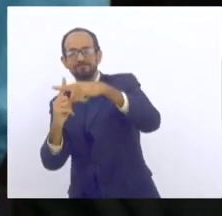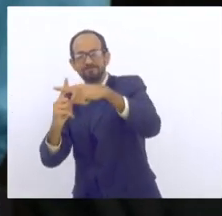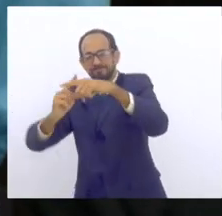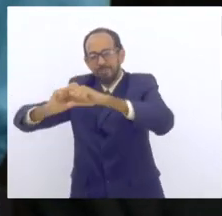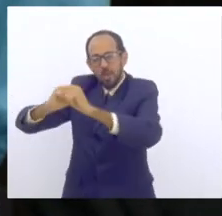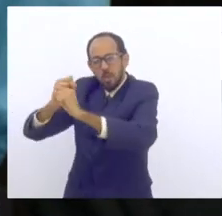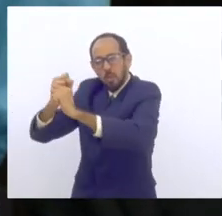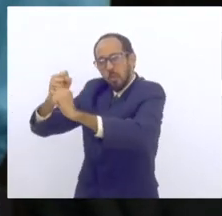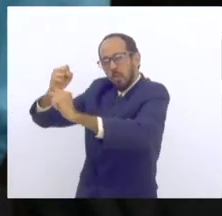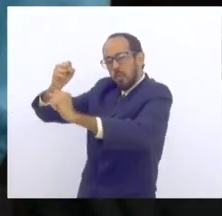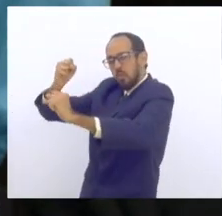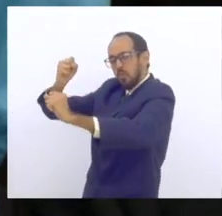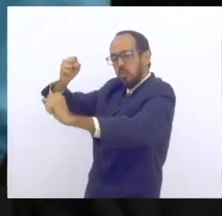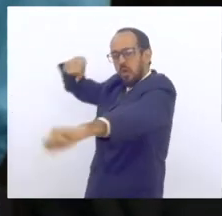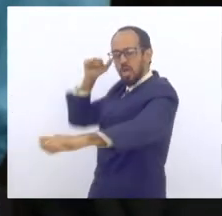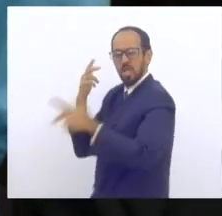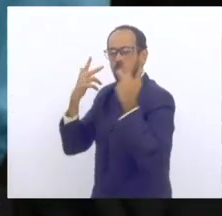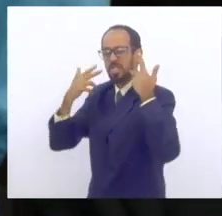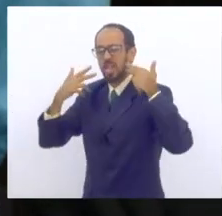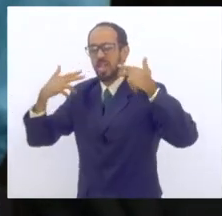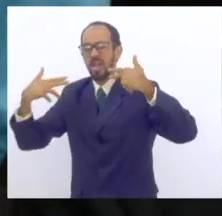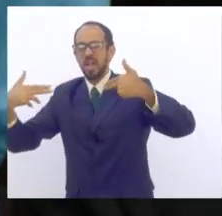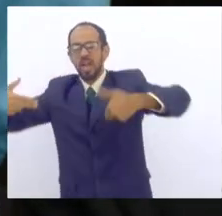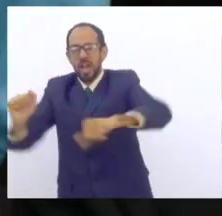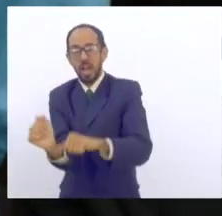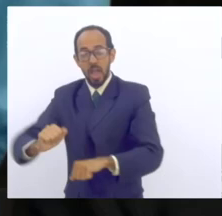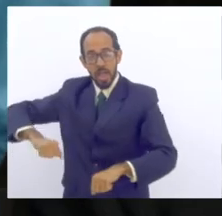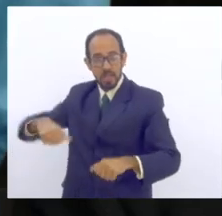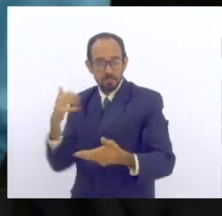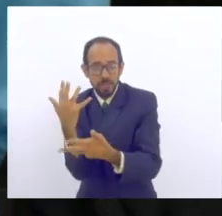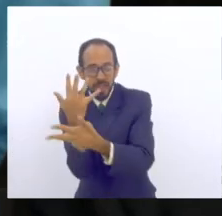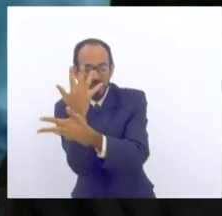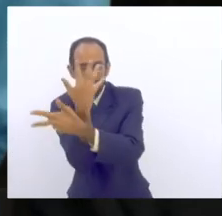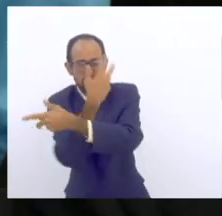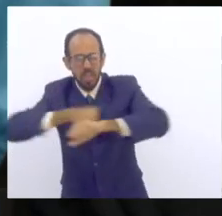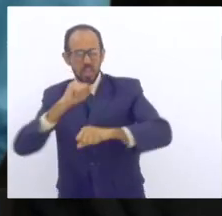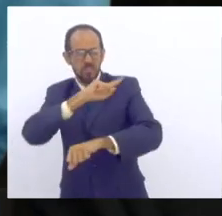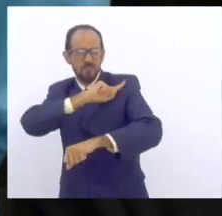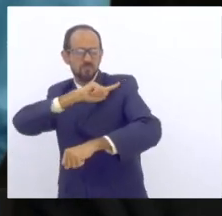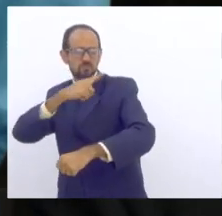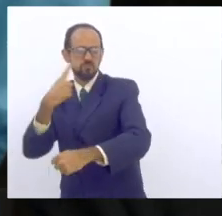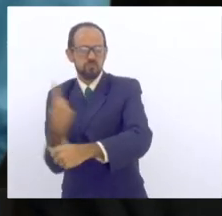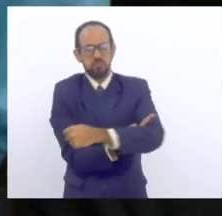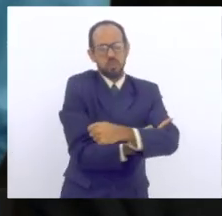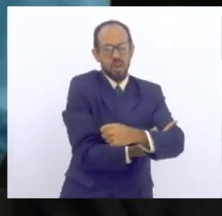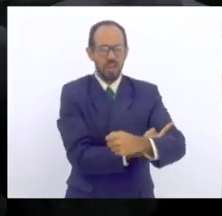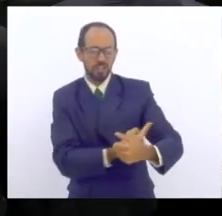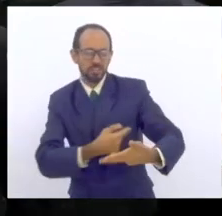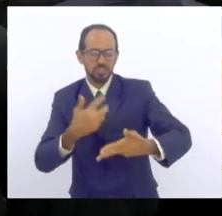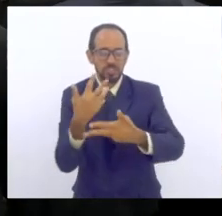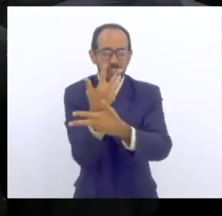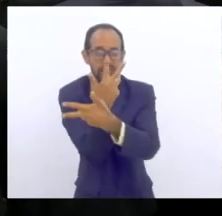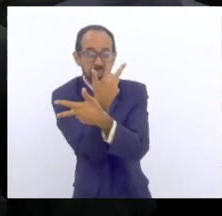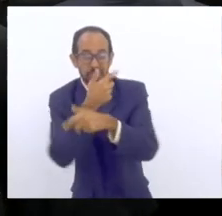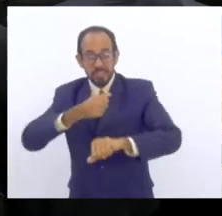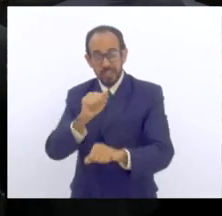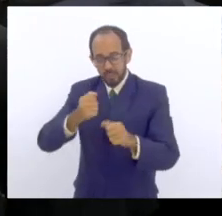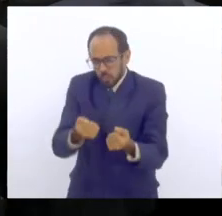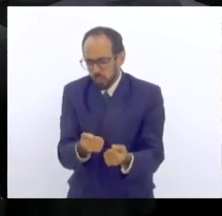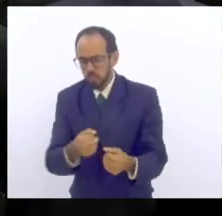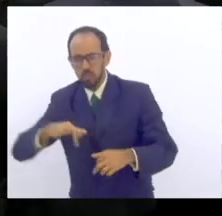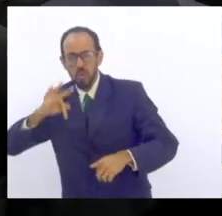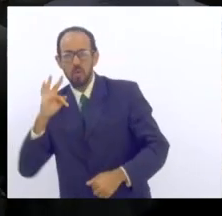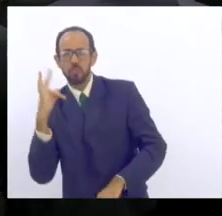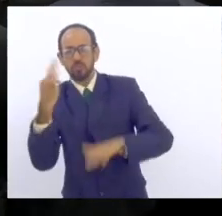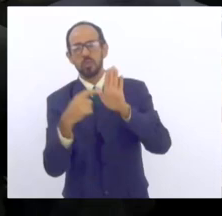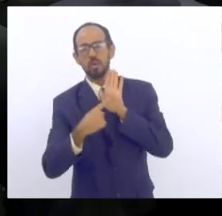Gigante pela própria natureza as pedras fortes conosco e